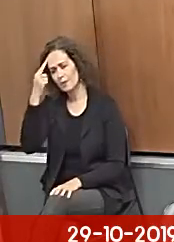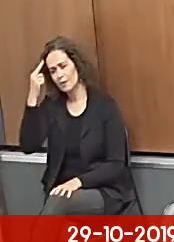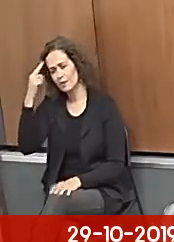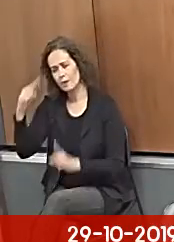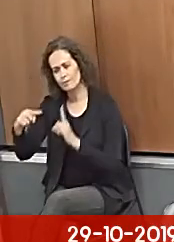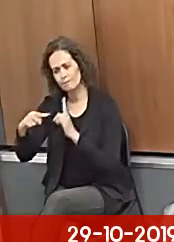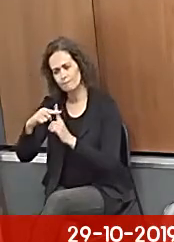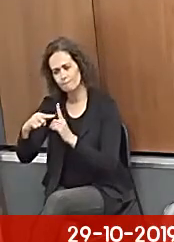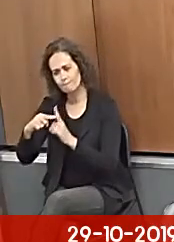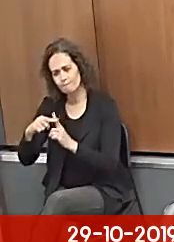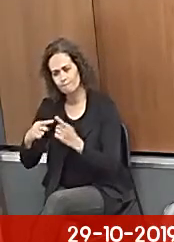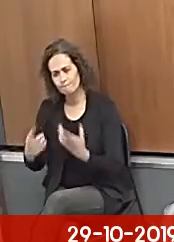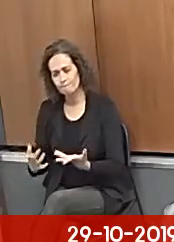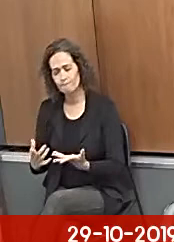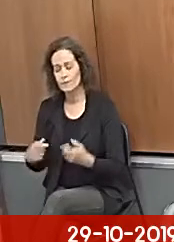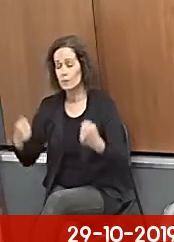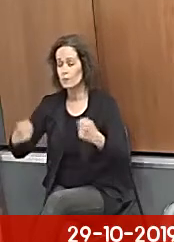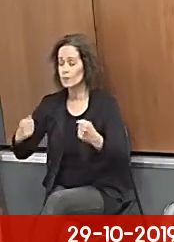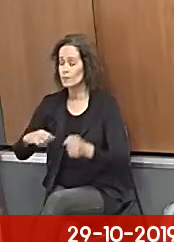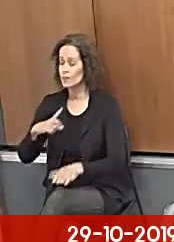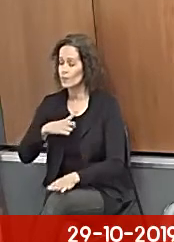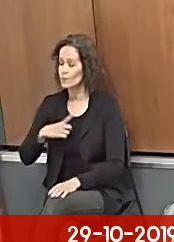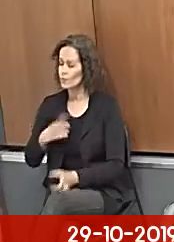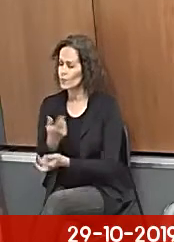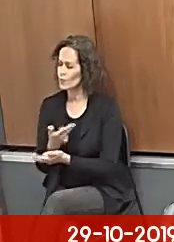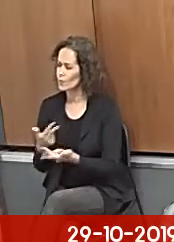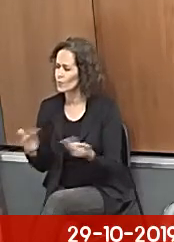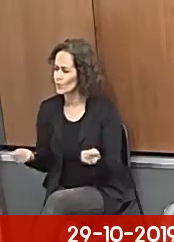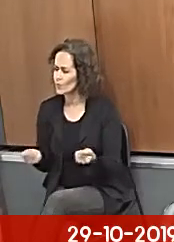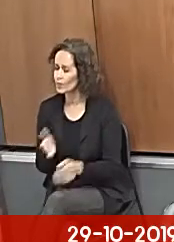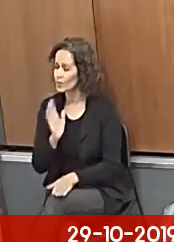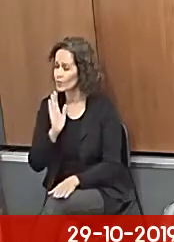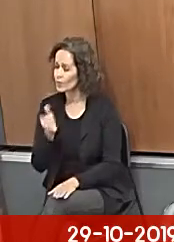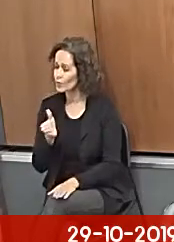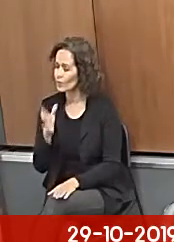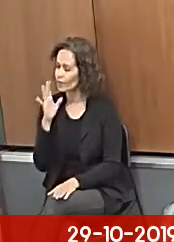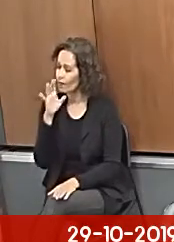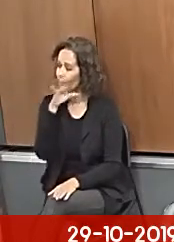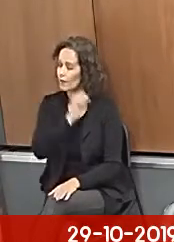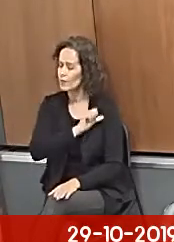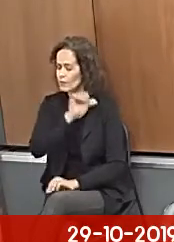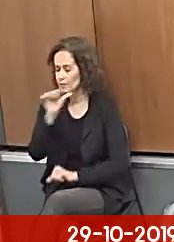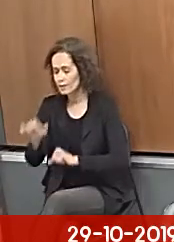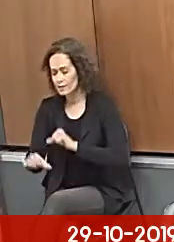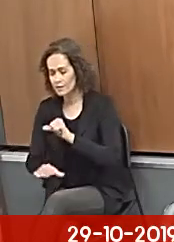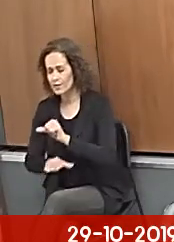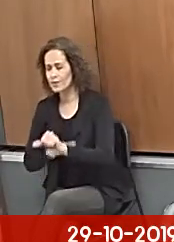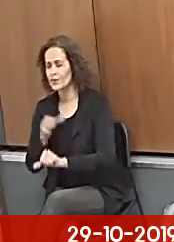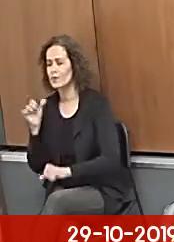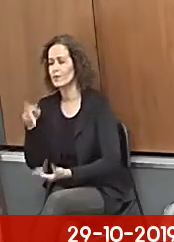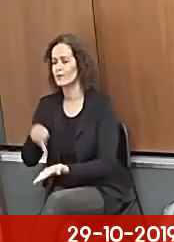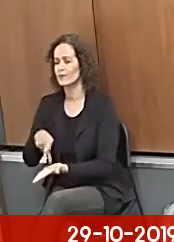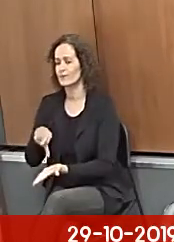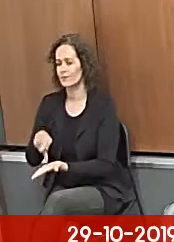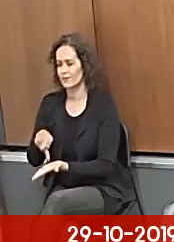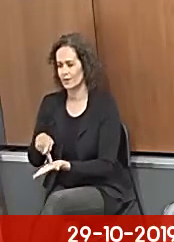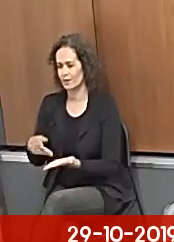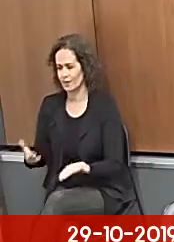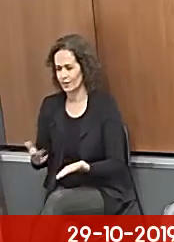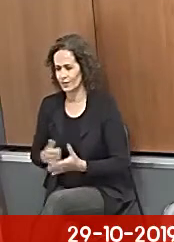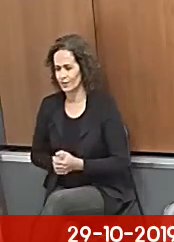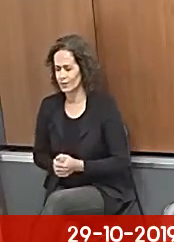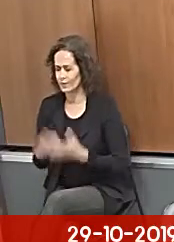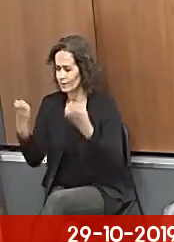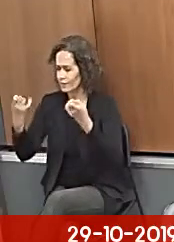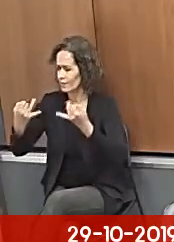positivamente. Construa alguma coisa que você possa já, de imediato, transformar alguma coisa em realidade. Então, eu vou colocar